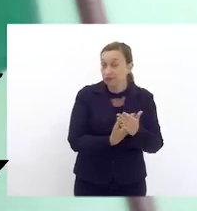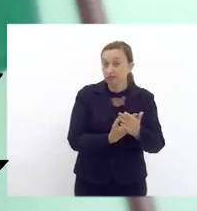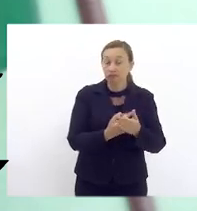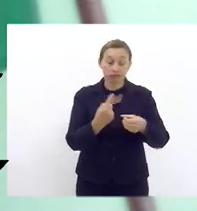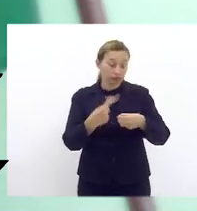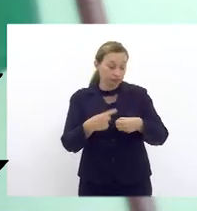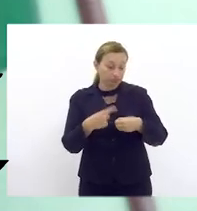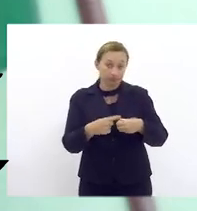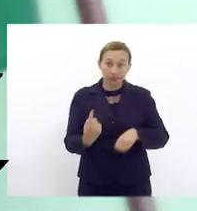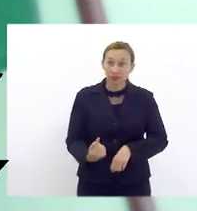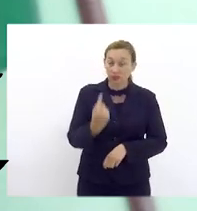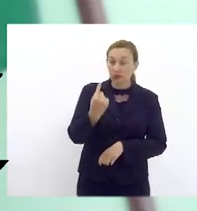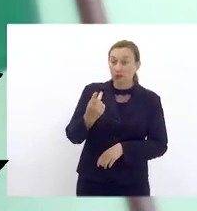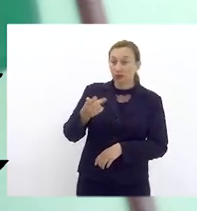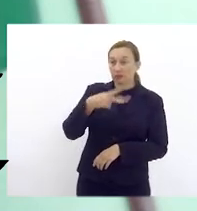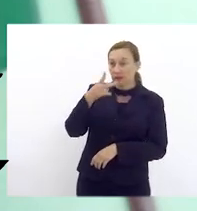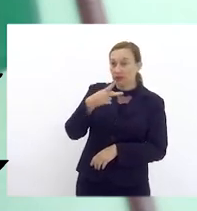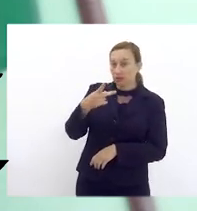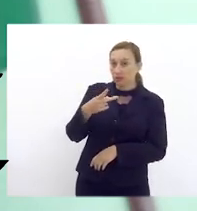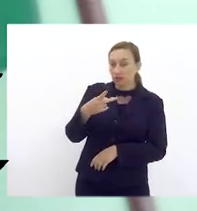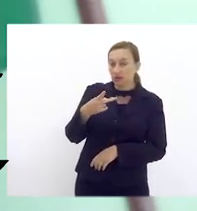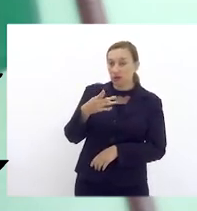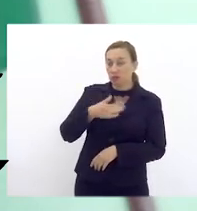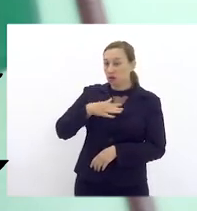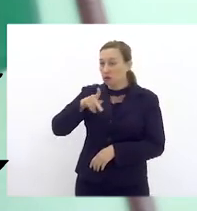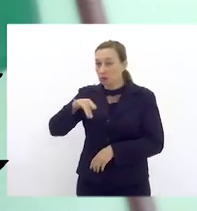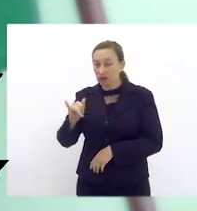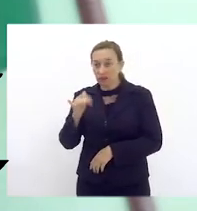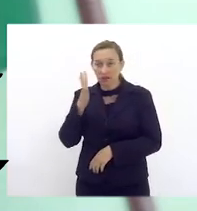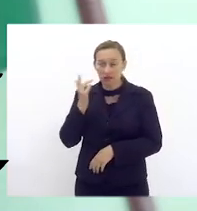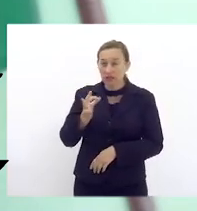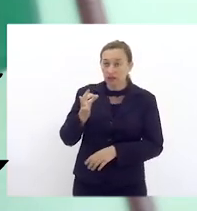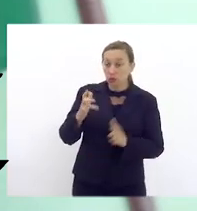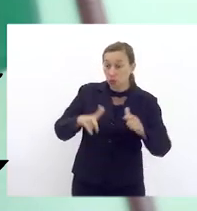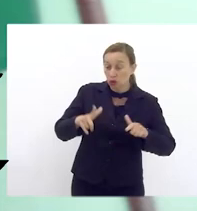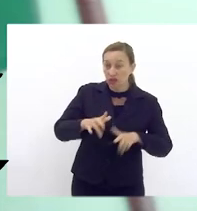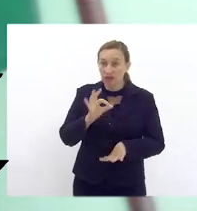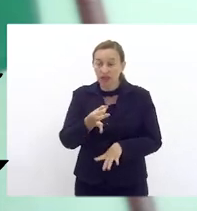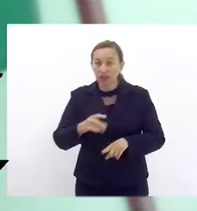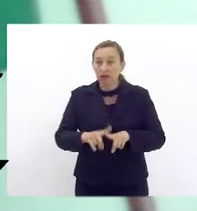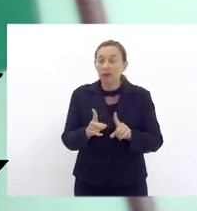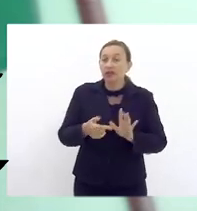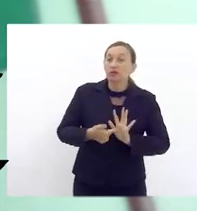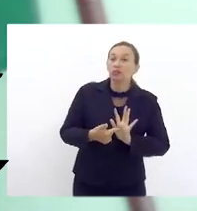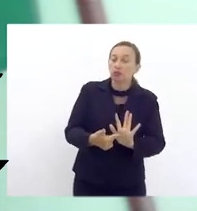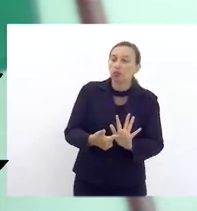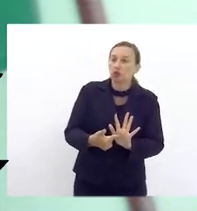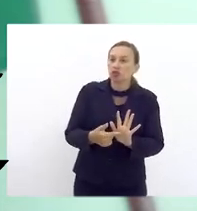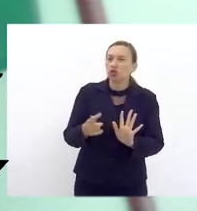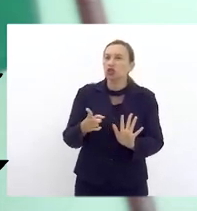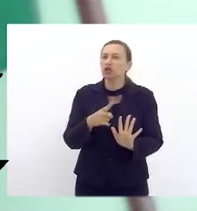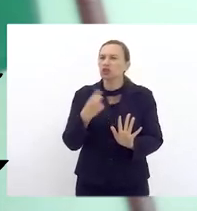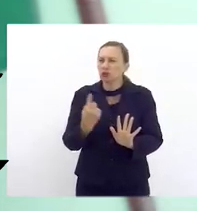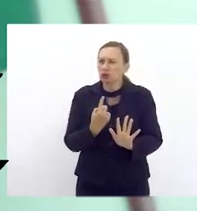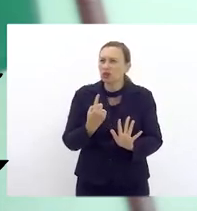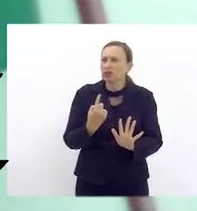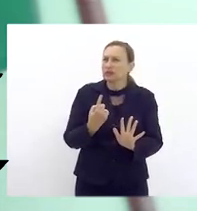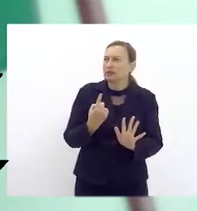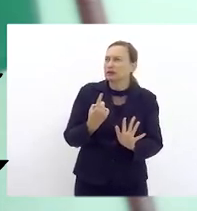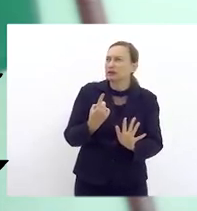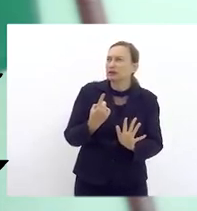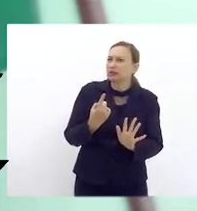no bairro uma única pessoa que me falou uma única vez foi meu pai mas não sabia nem localizar o local ou seja mostra que nós Ainda temos muito que